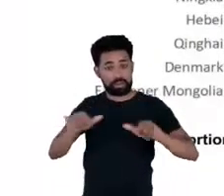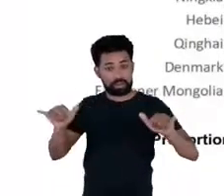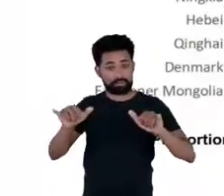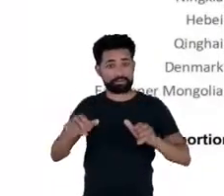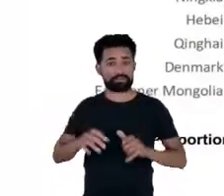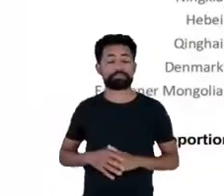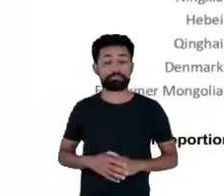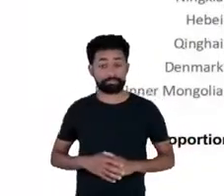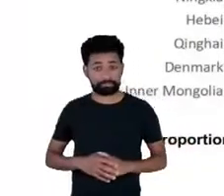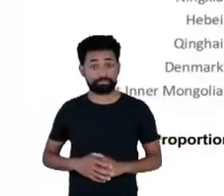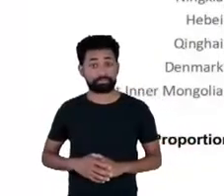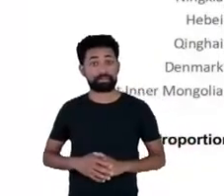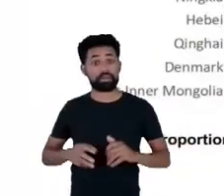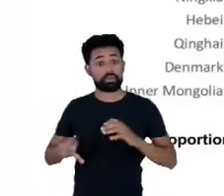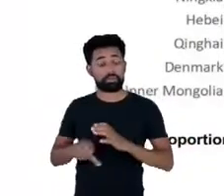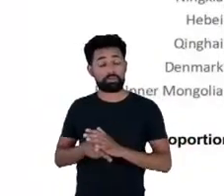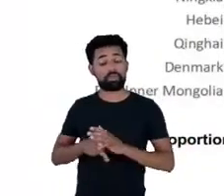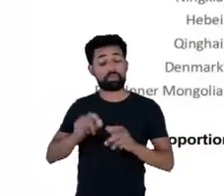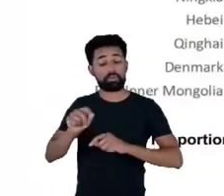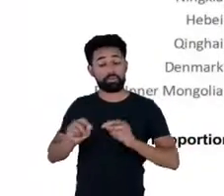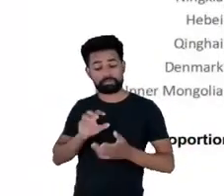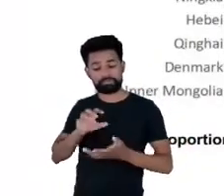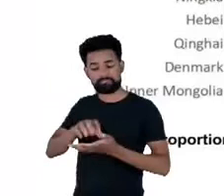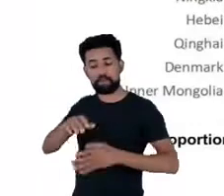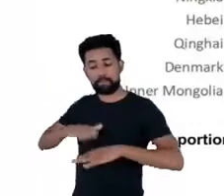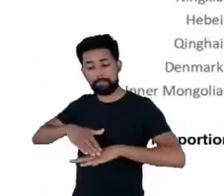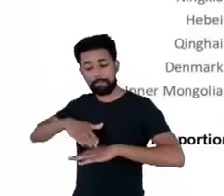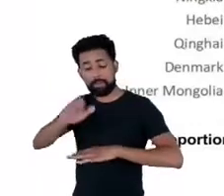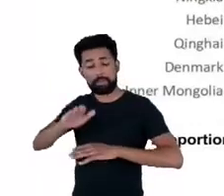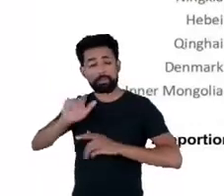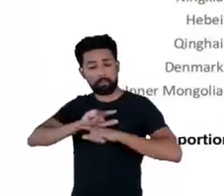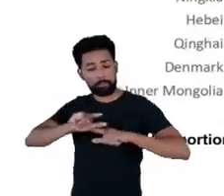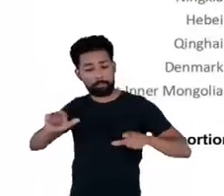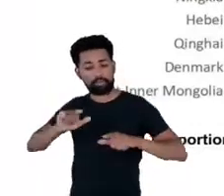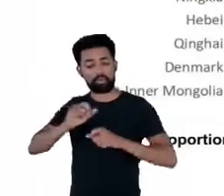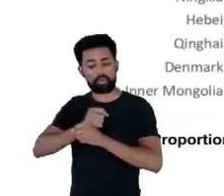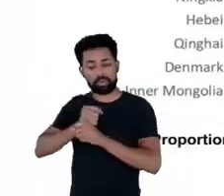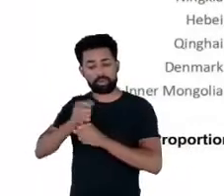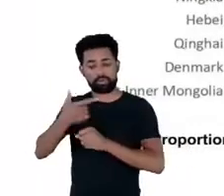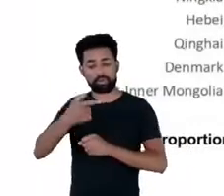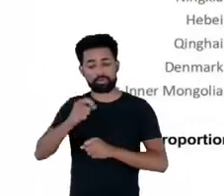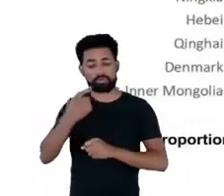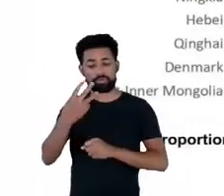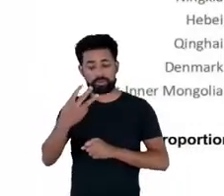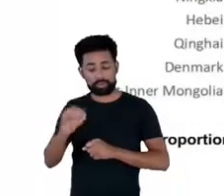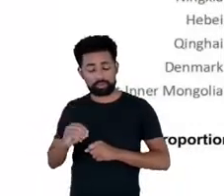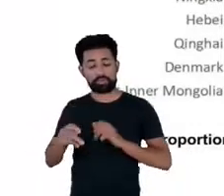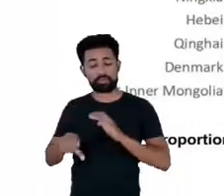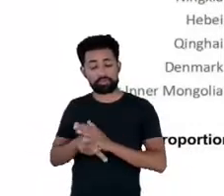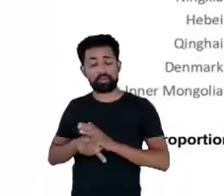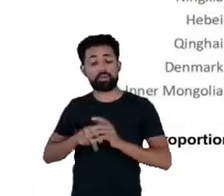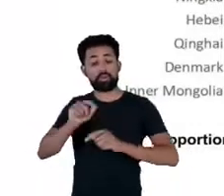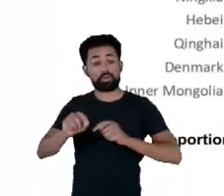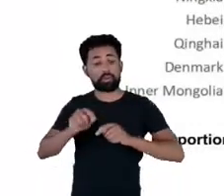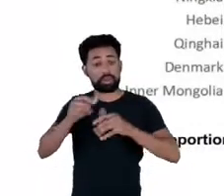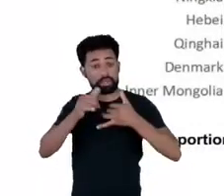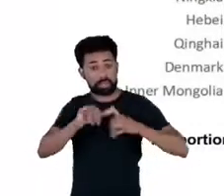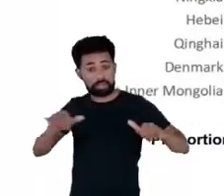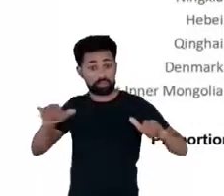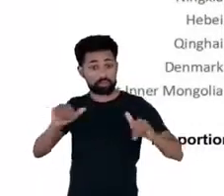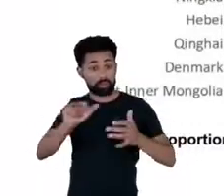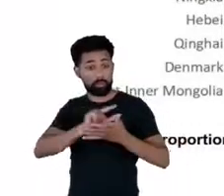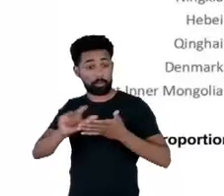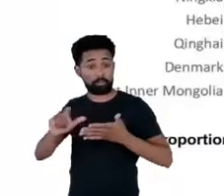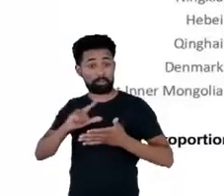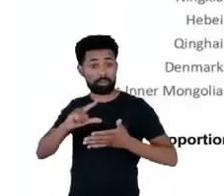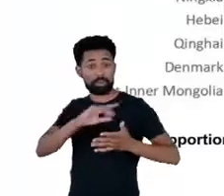A matriz energética é muito mais limpa. Em 2030, a participação de energia limpa no total